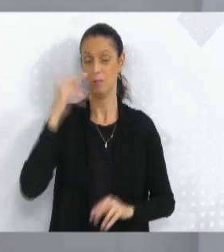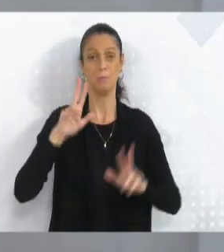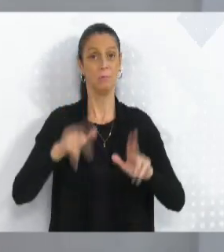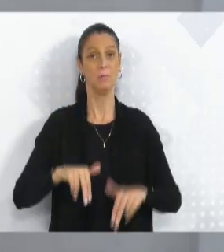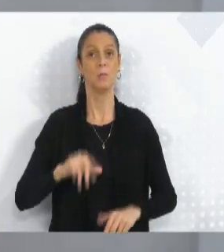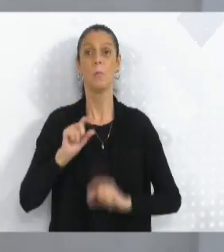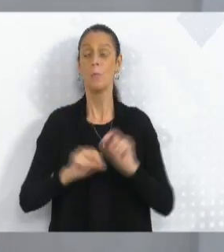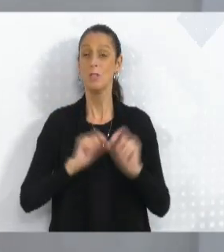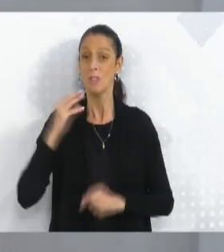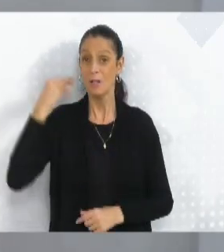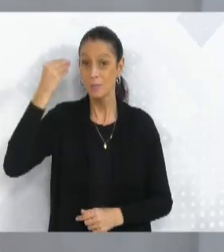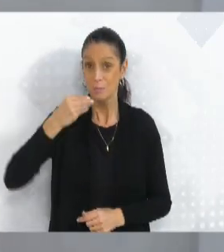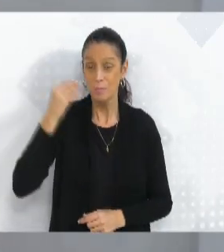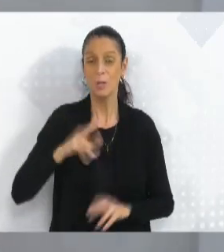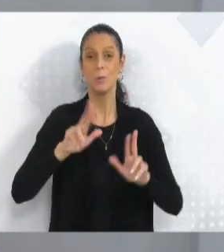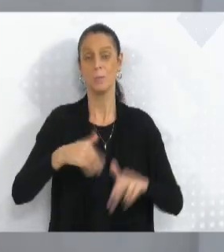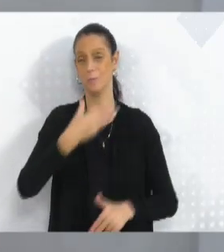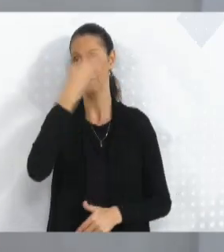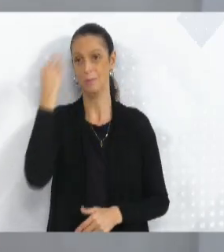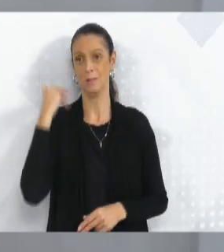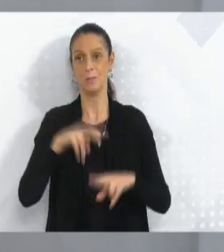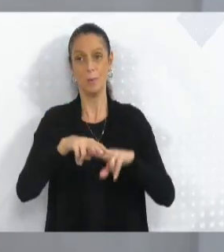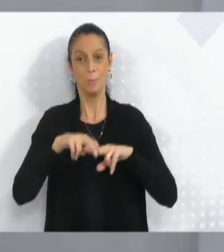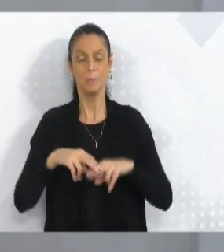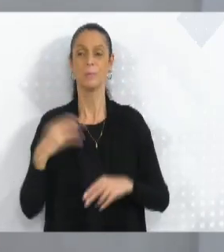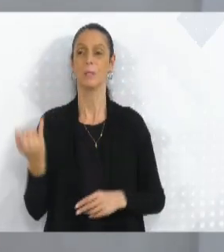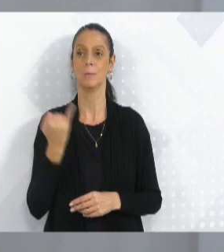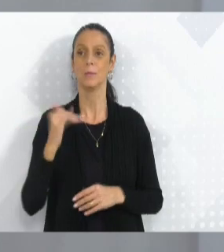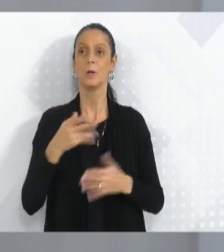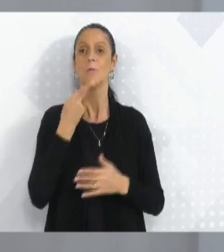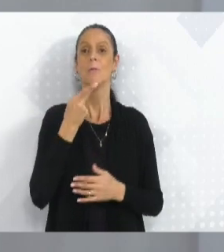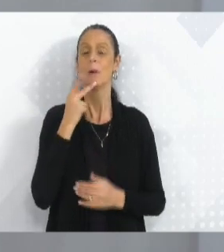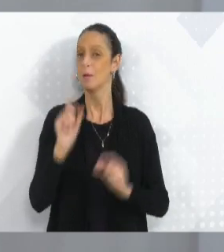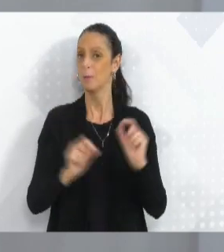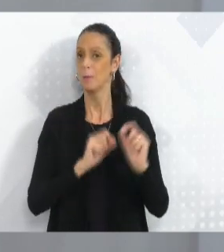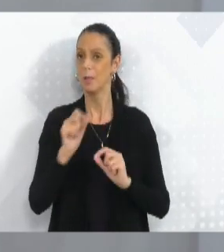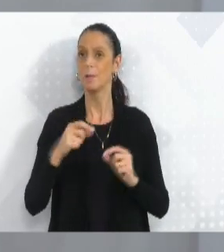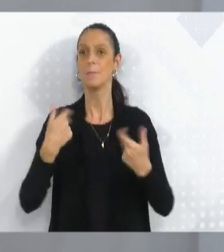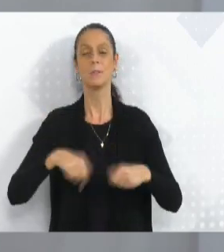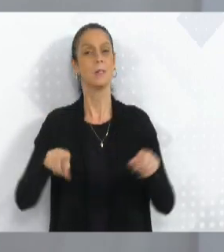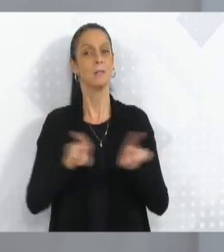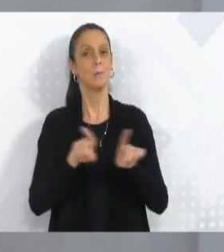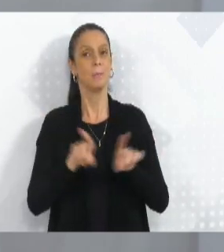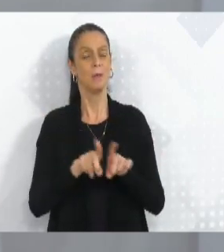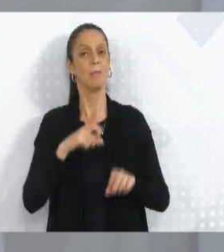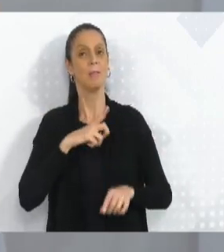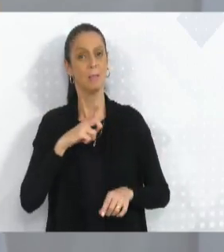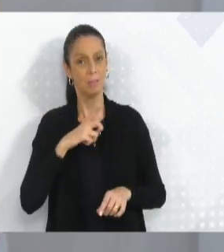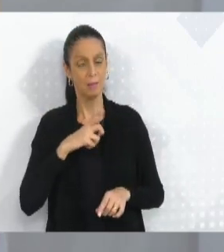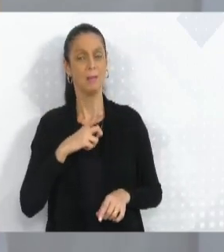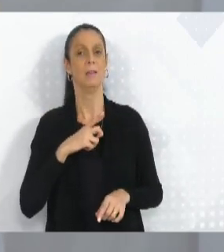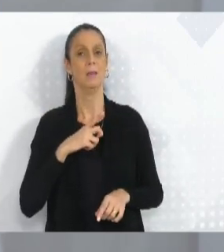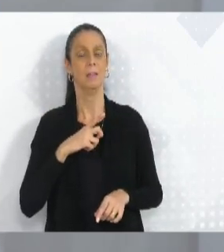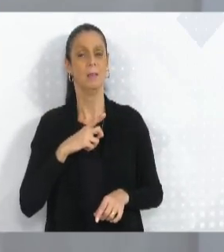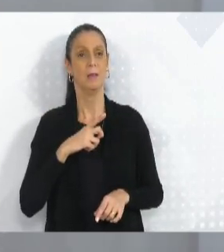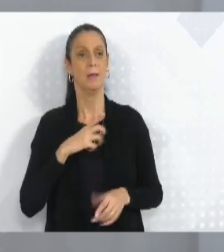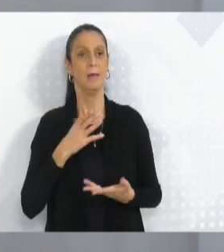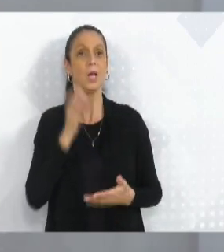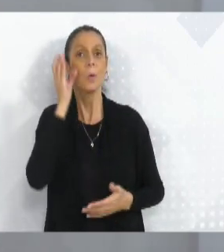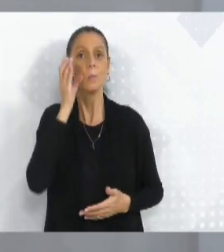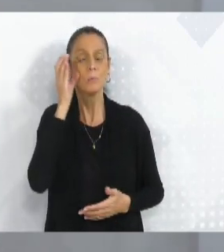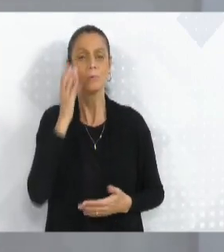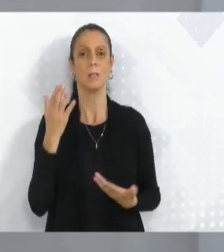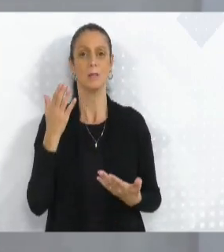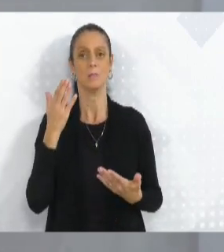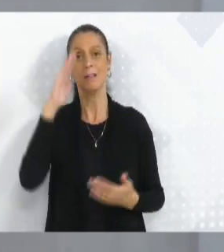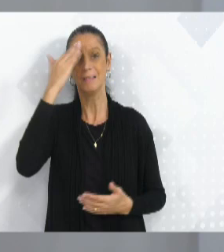não esquece nunca então é importante quando nós falamos aqui também temos a abertura de poder entender e de poder